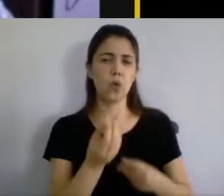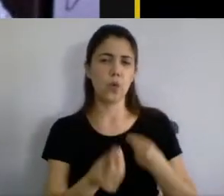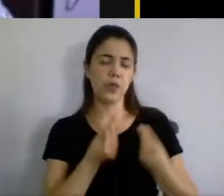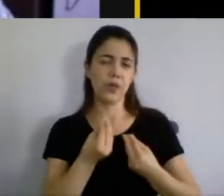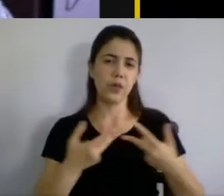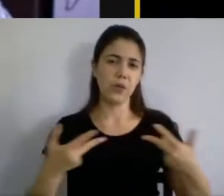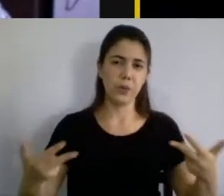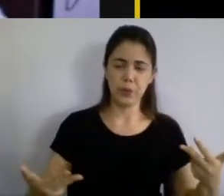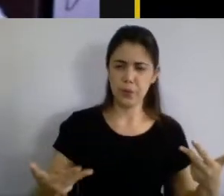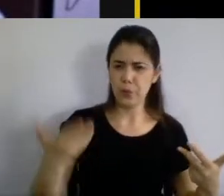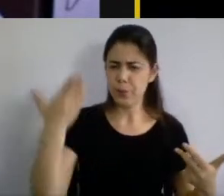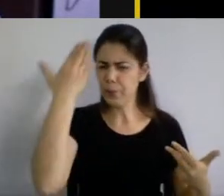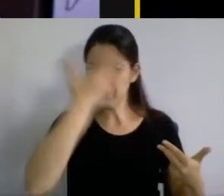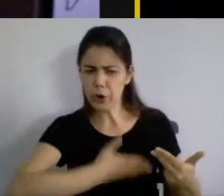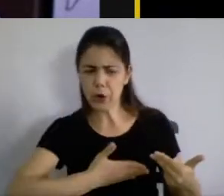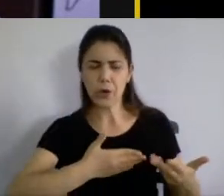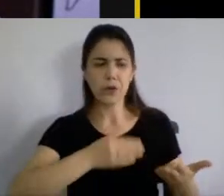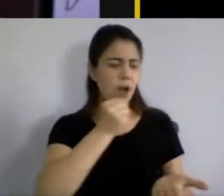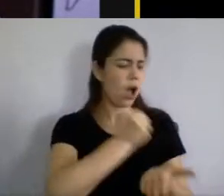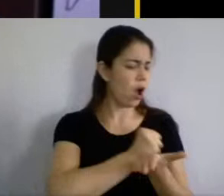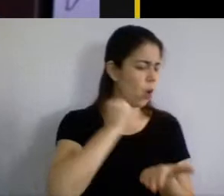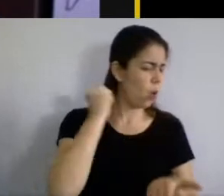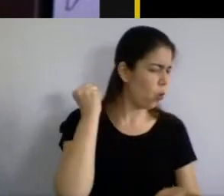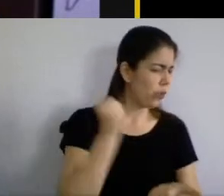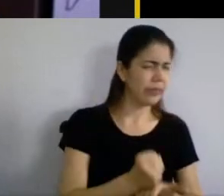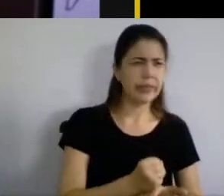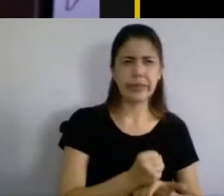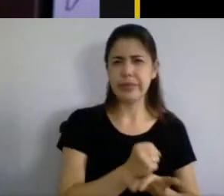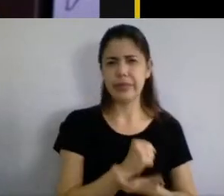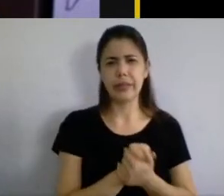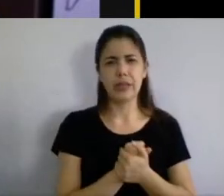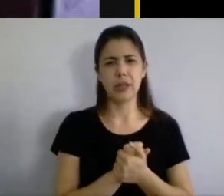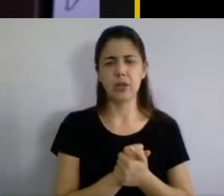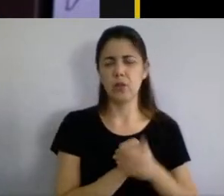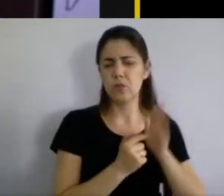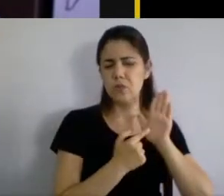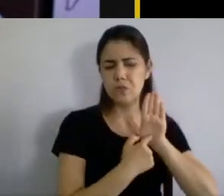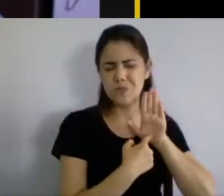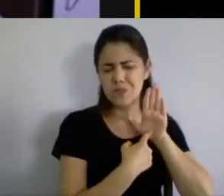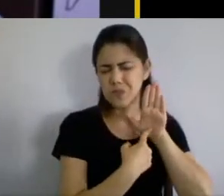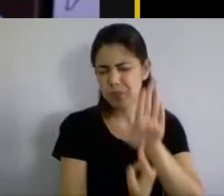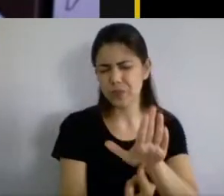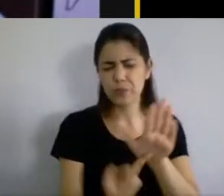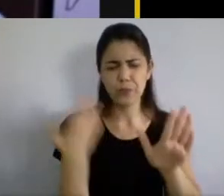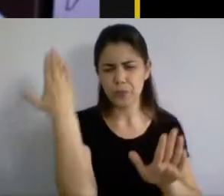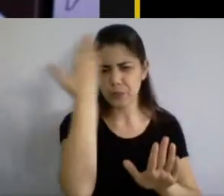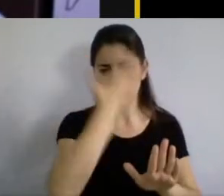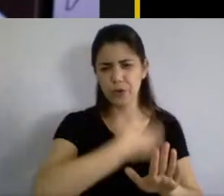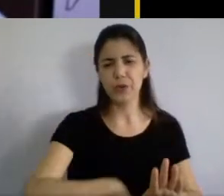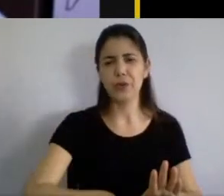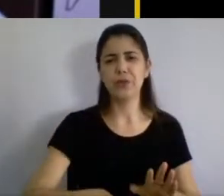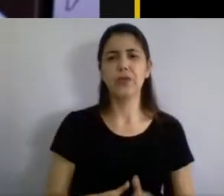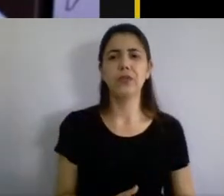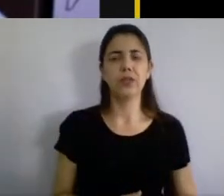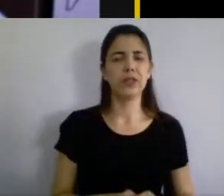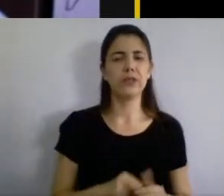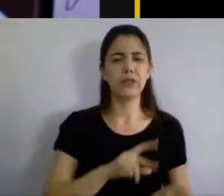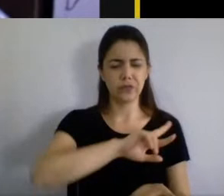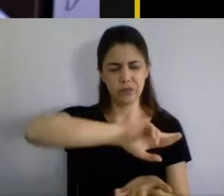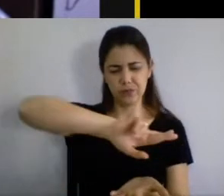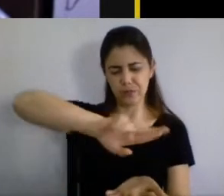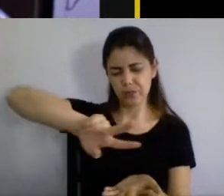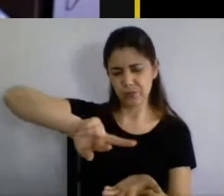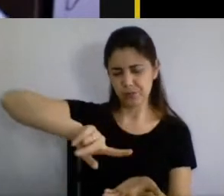testemunhos, contratos assinados, declarações de outros, e provas